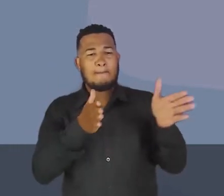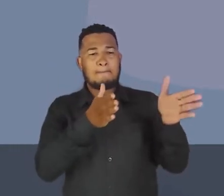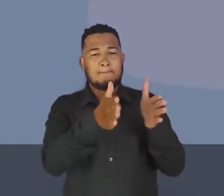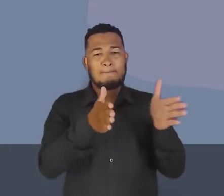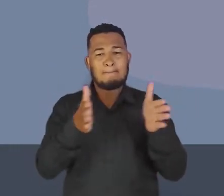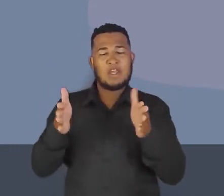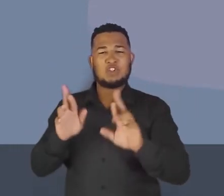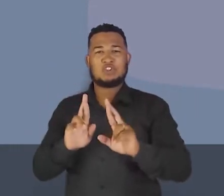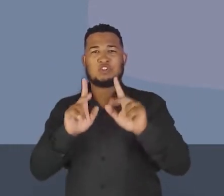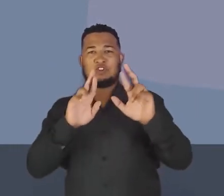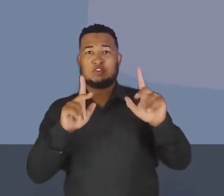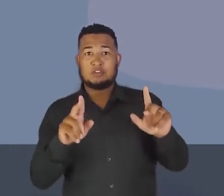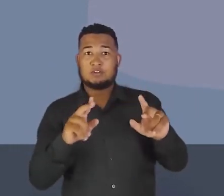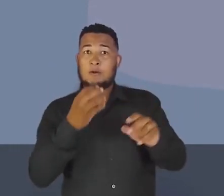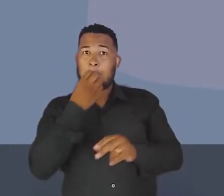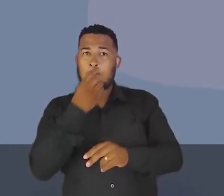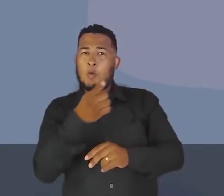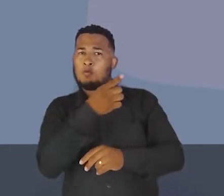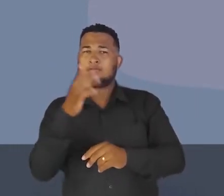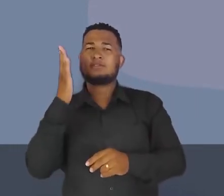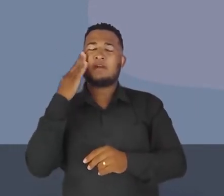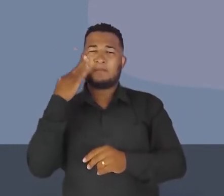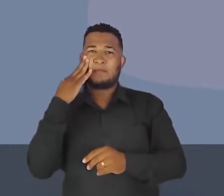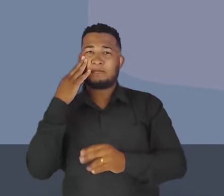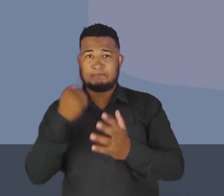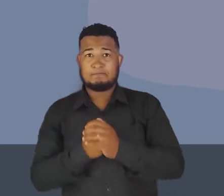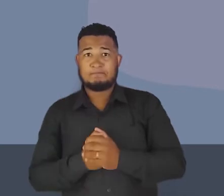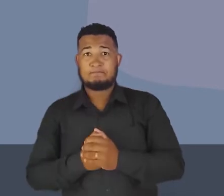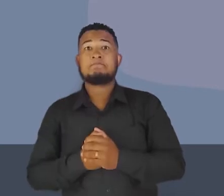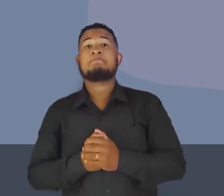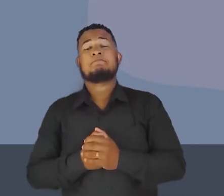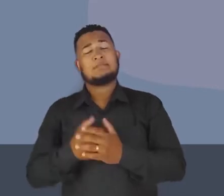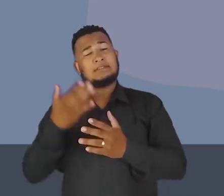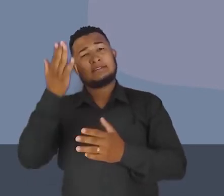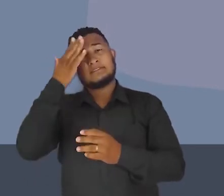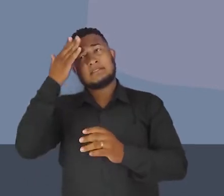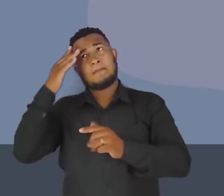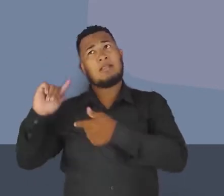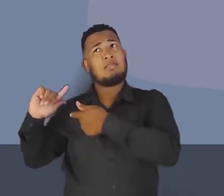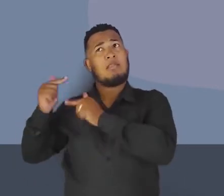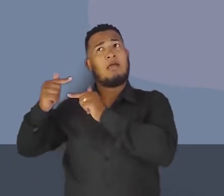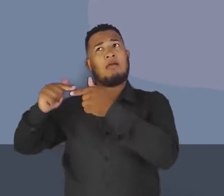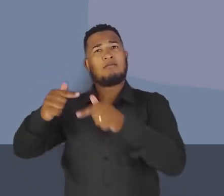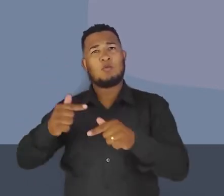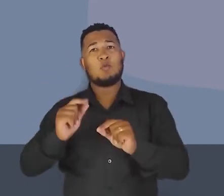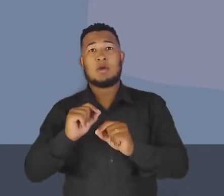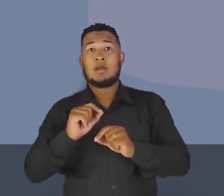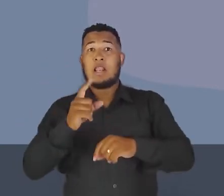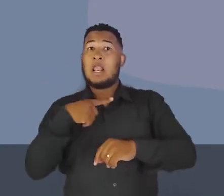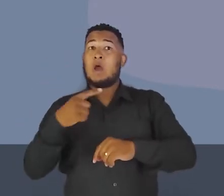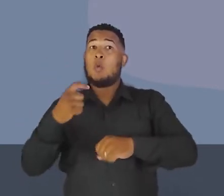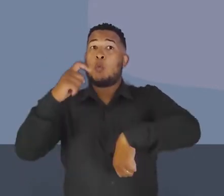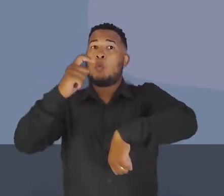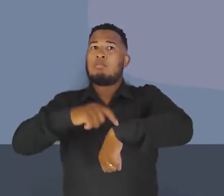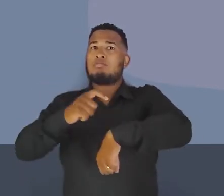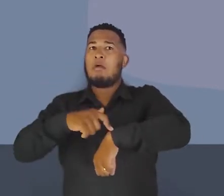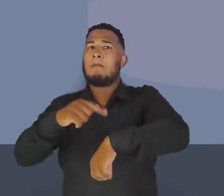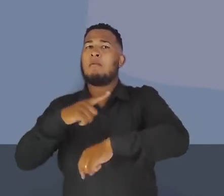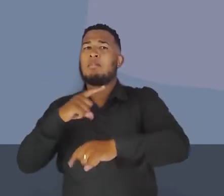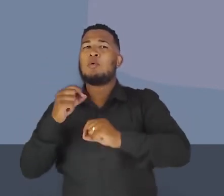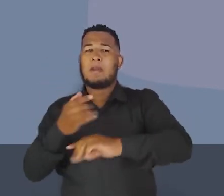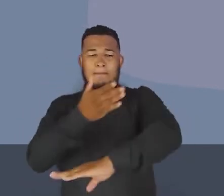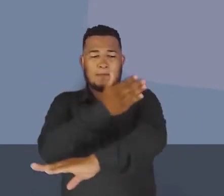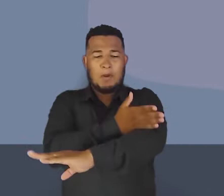é bom que você saiba essa marcação. Então, tradicionalmente, o tempo histórico é dividido